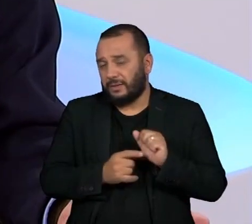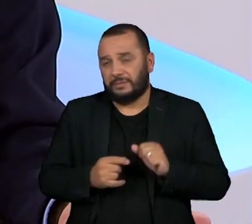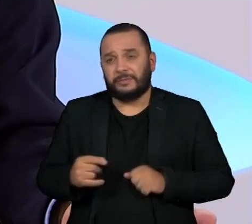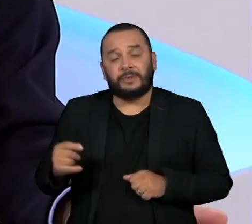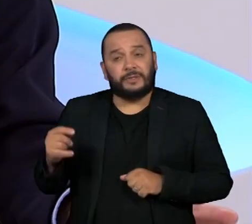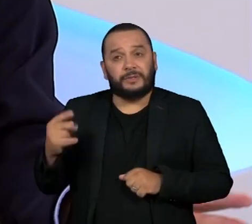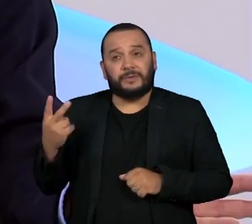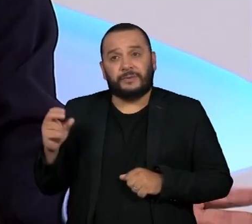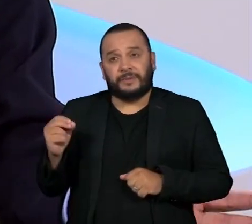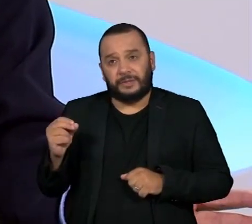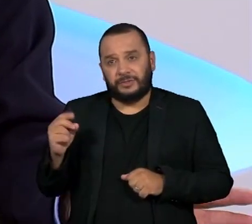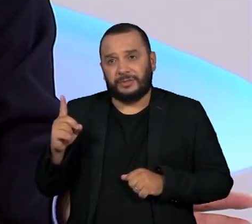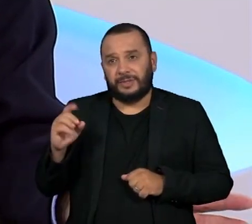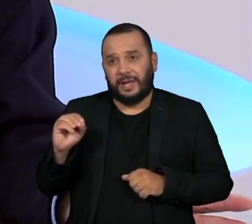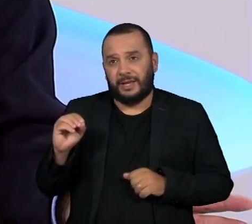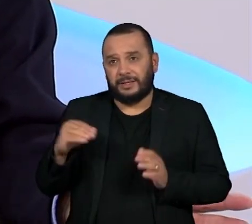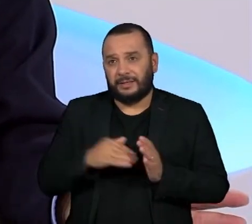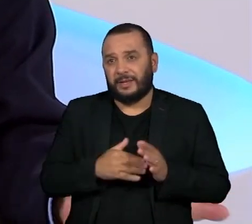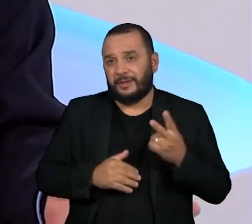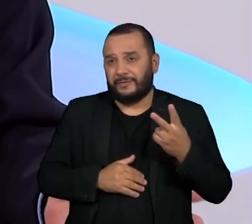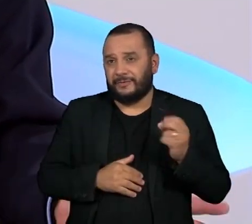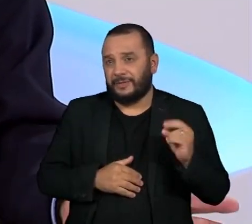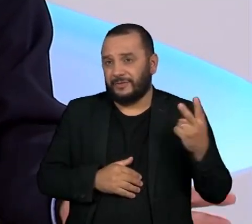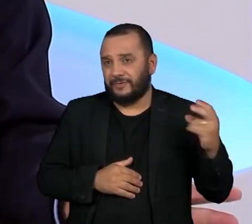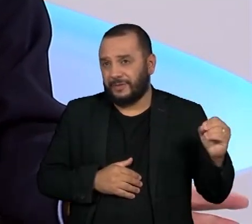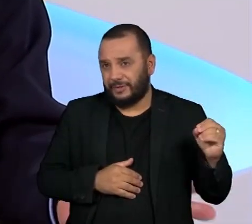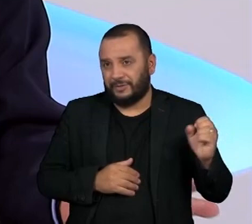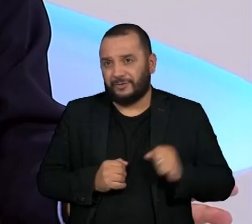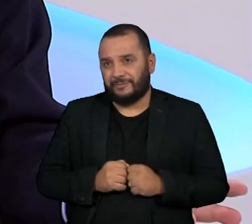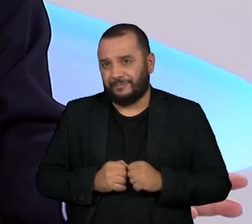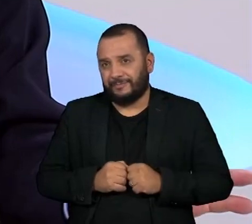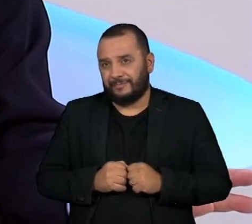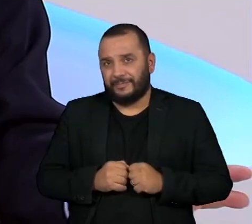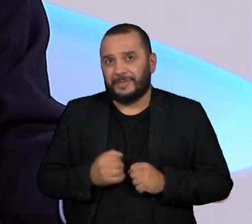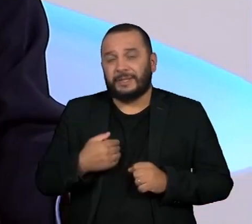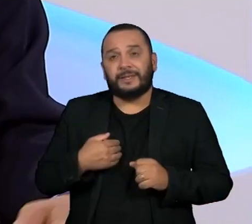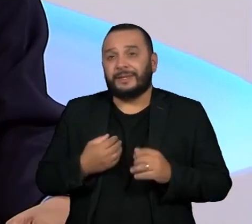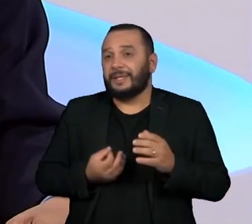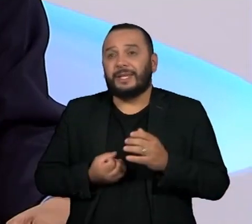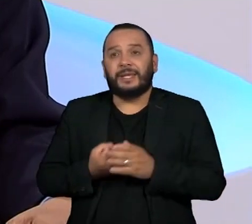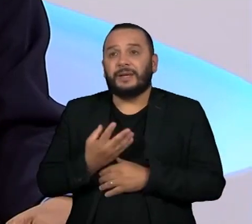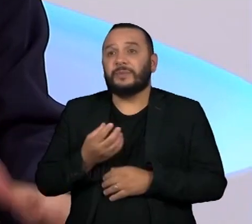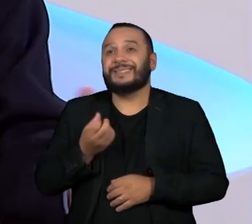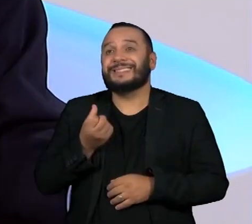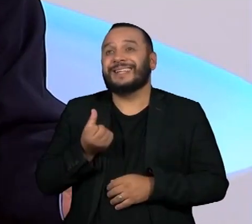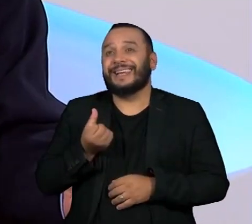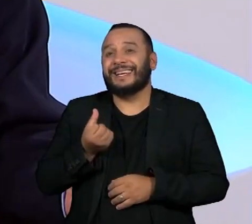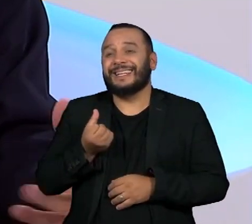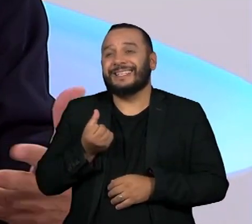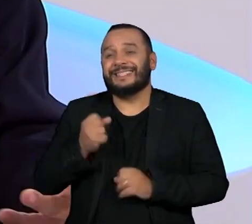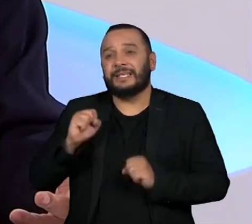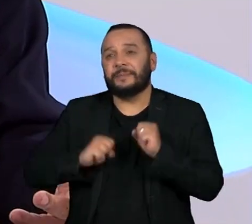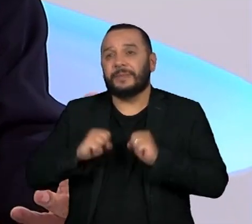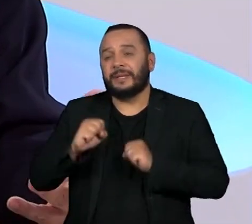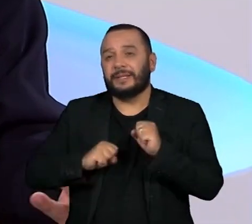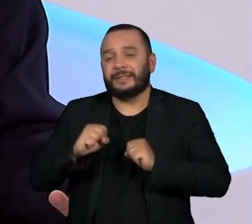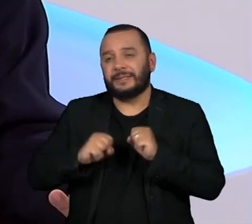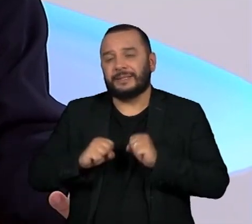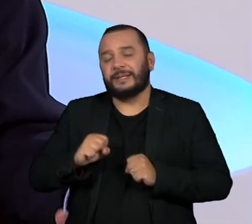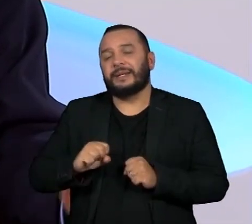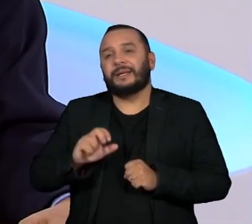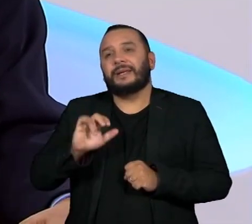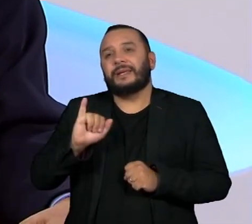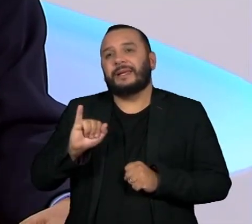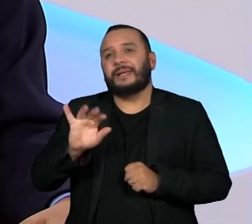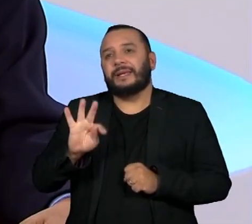2020 basicamente isso se fez 6 itaipuse basicamente é muita coisa muita depressa Por